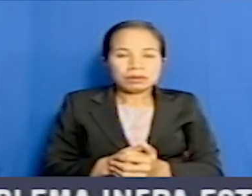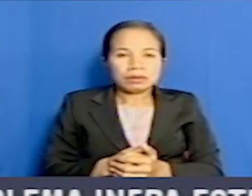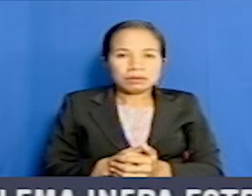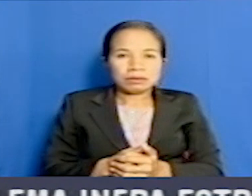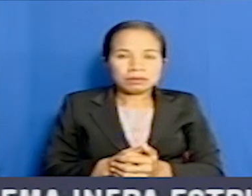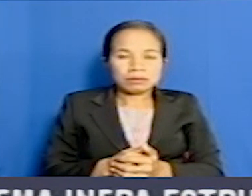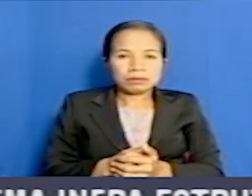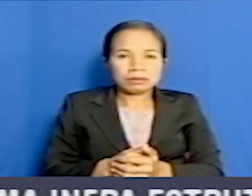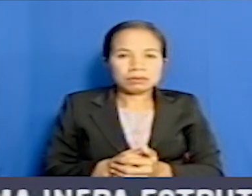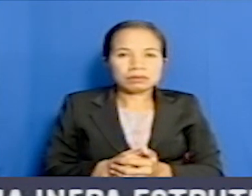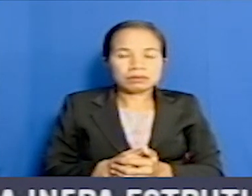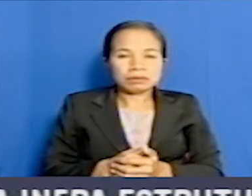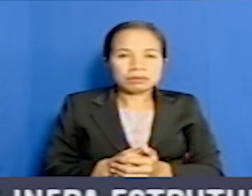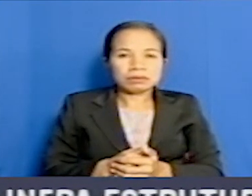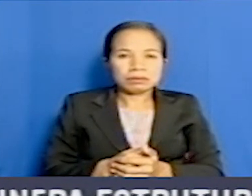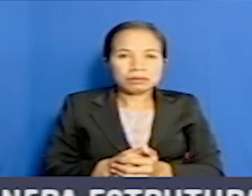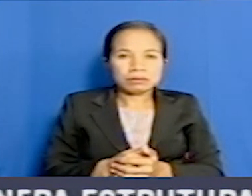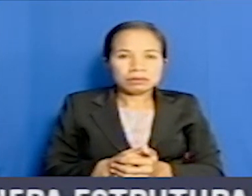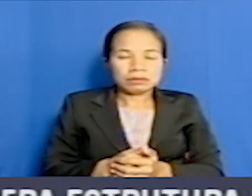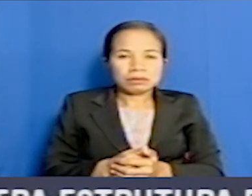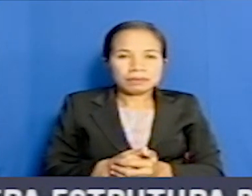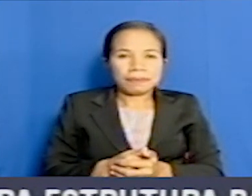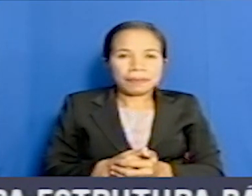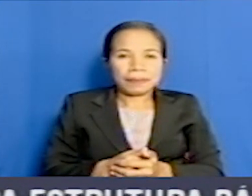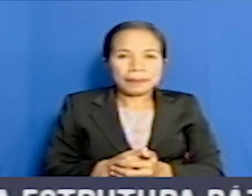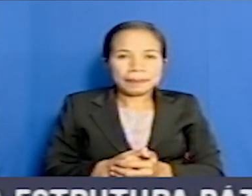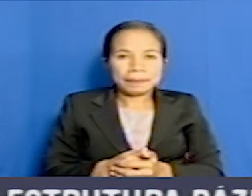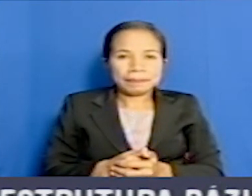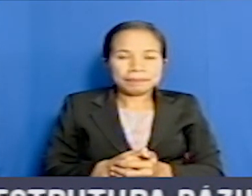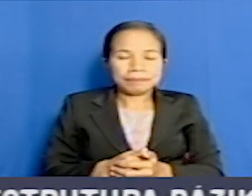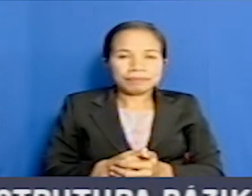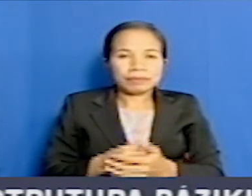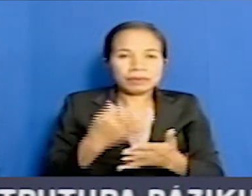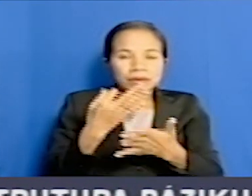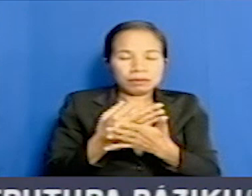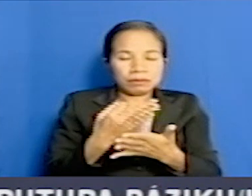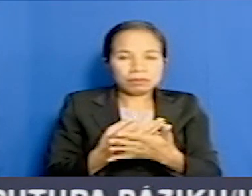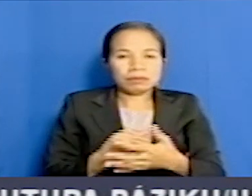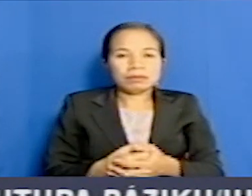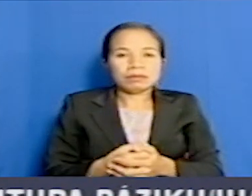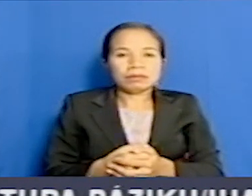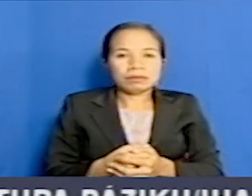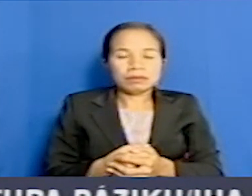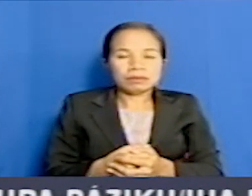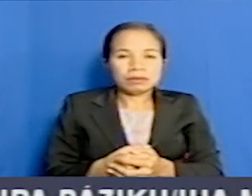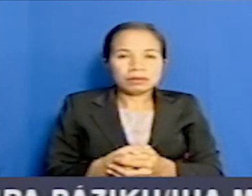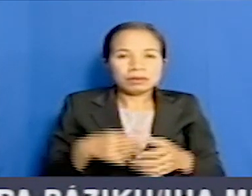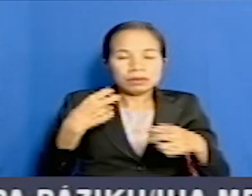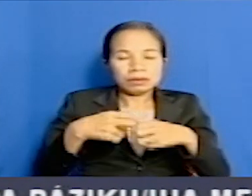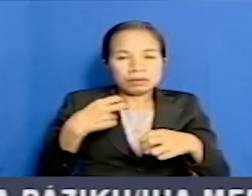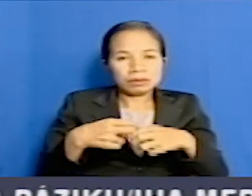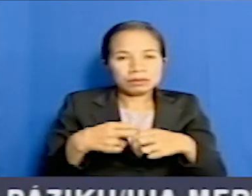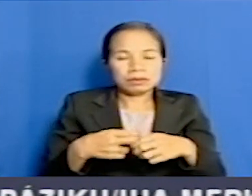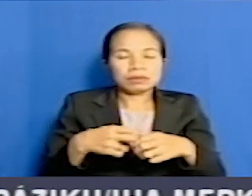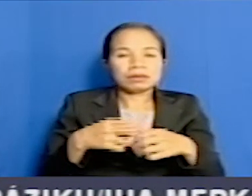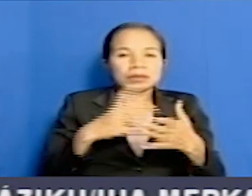condições para que todas as pessoas possam beneficiar das vantagens do crescimento e desenvolvimento